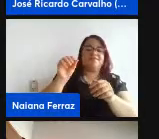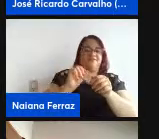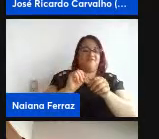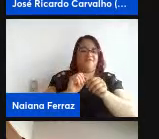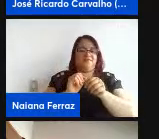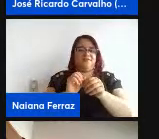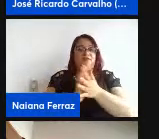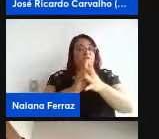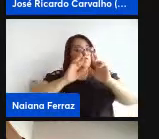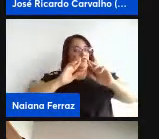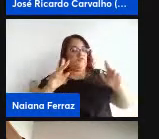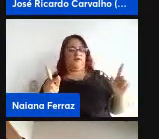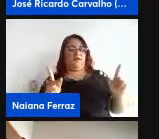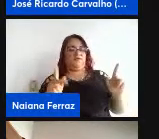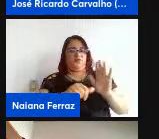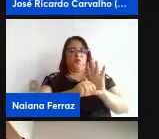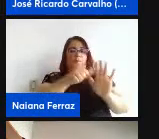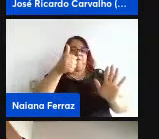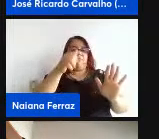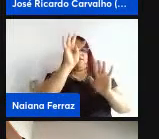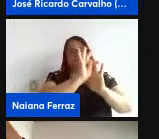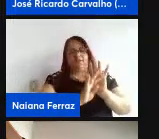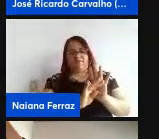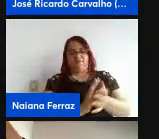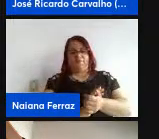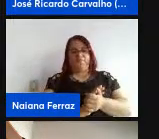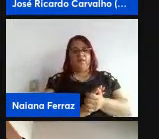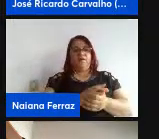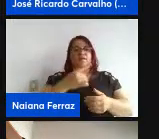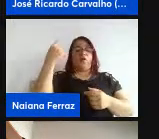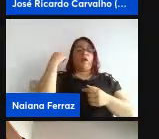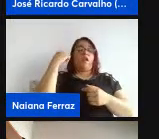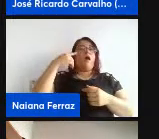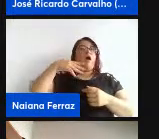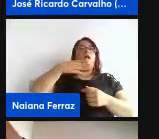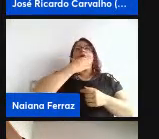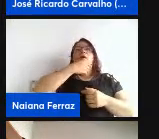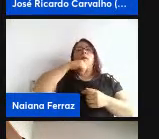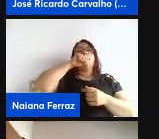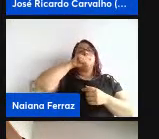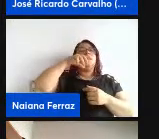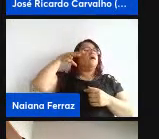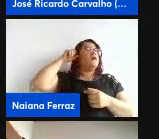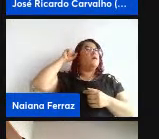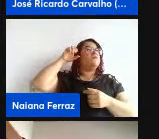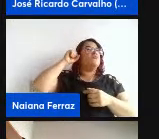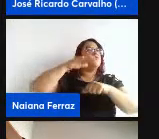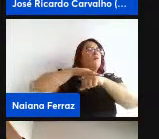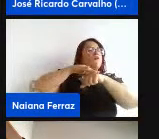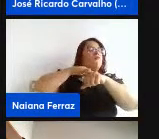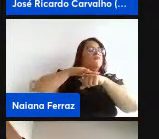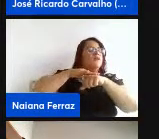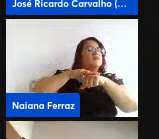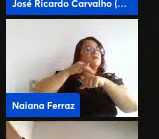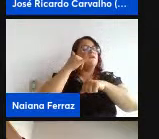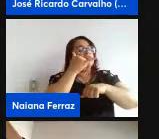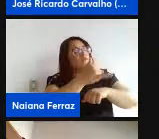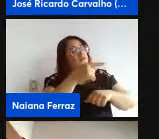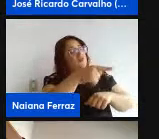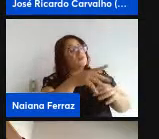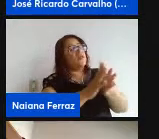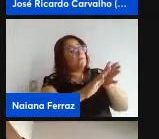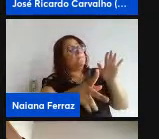versão, né? O pai escuta a conversa de sua filha com o sapo e diz: se você prometeu, vai ter que